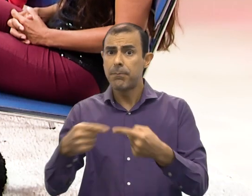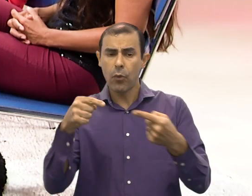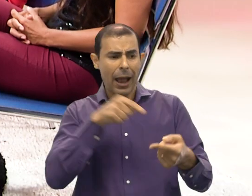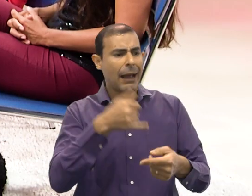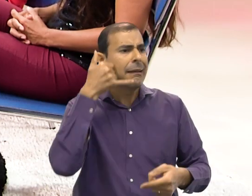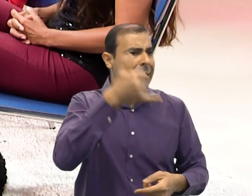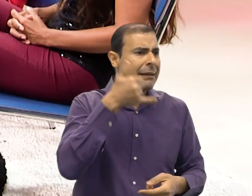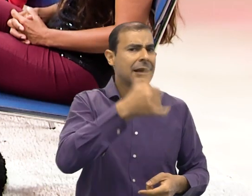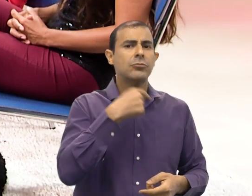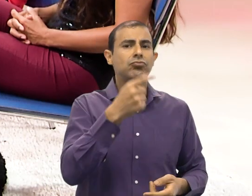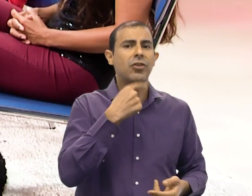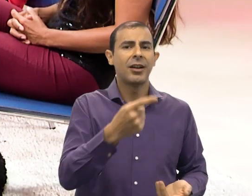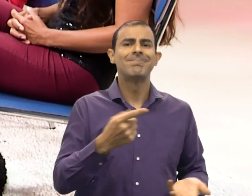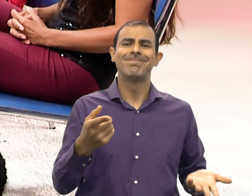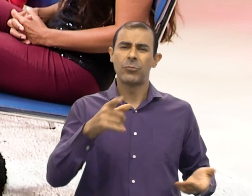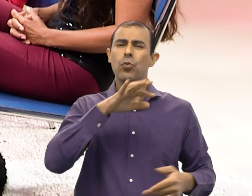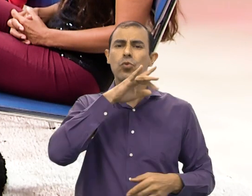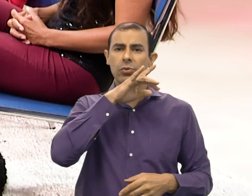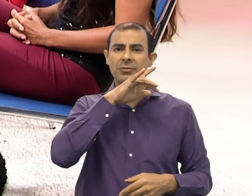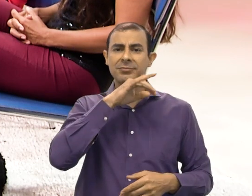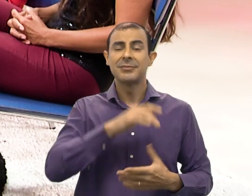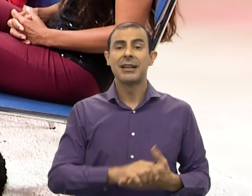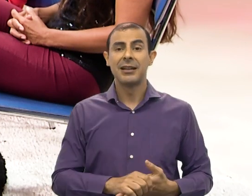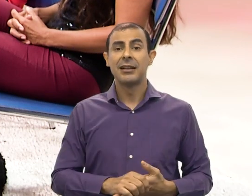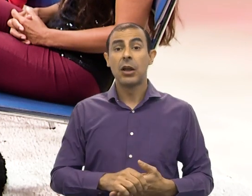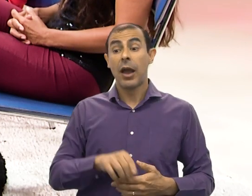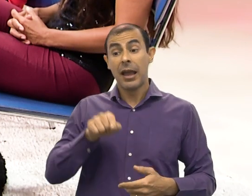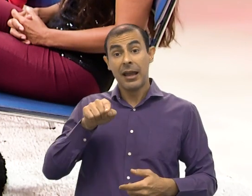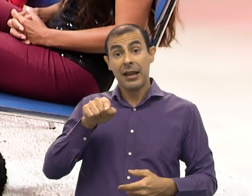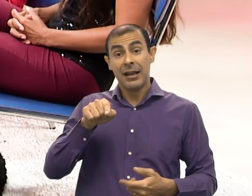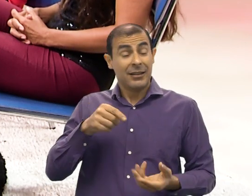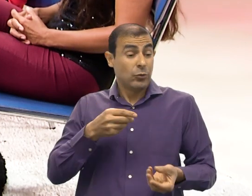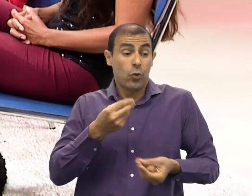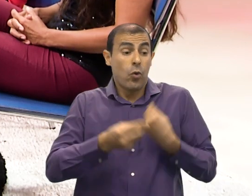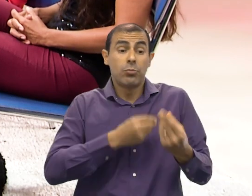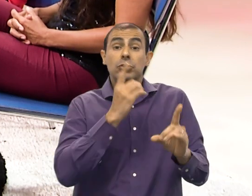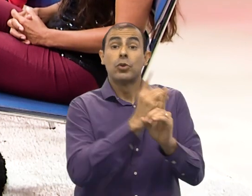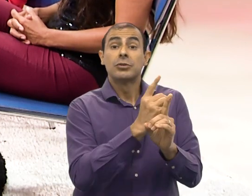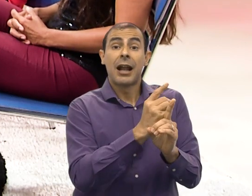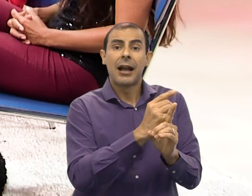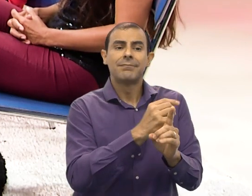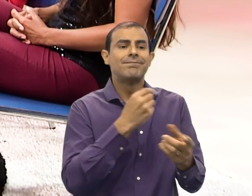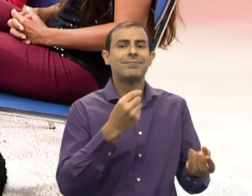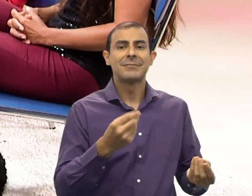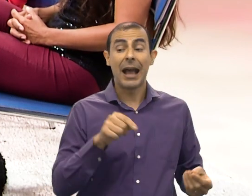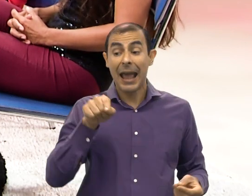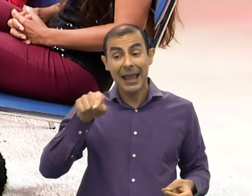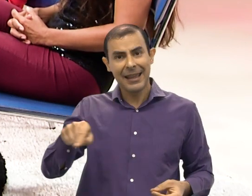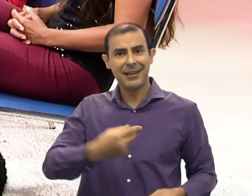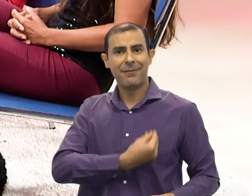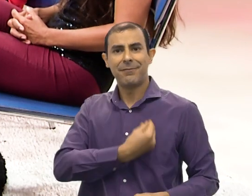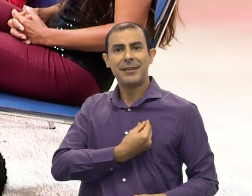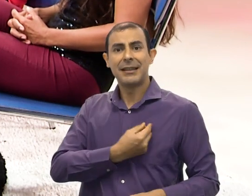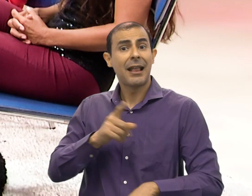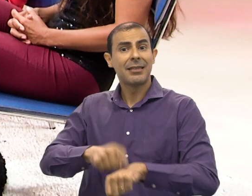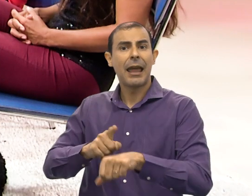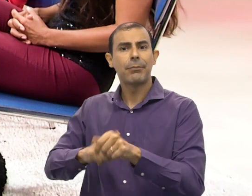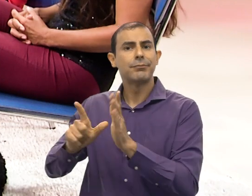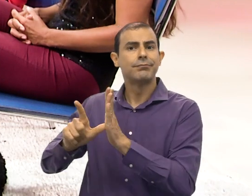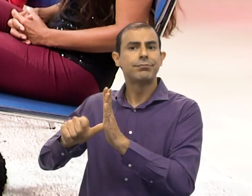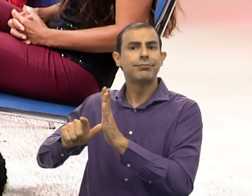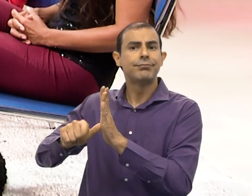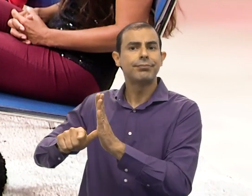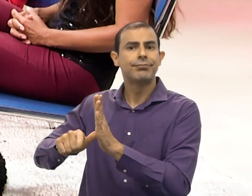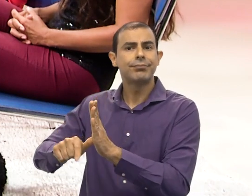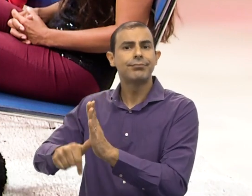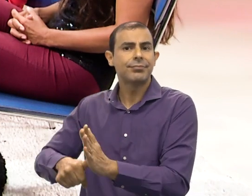compatibilidade, tenta ligar para esse potencial doador e não o encontra, é o tempo correndo contra o